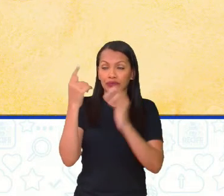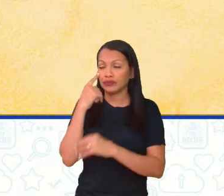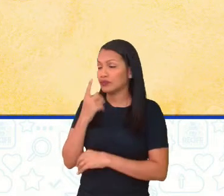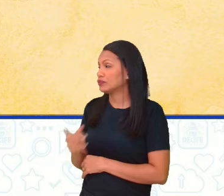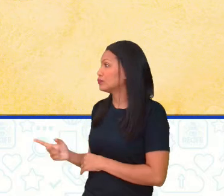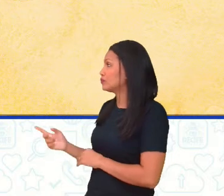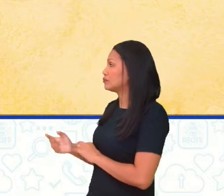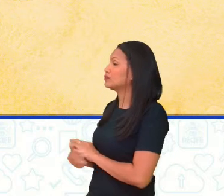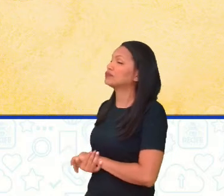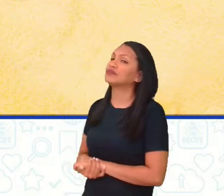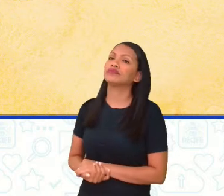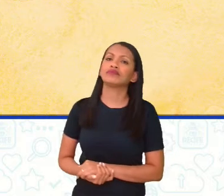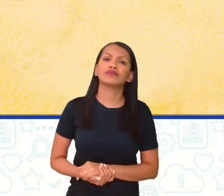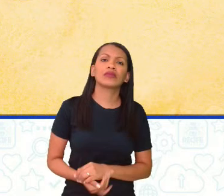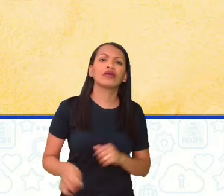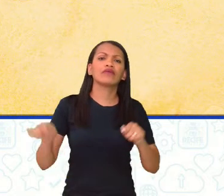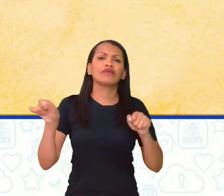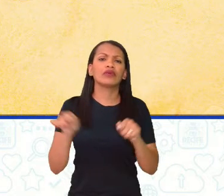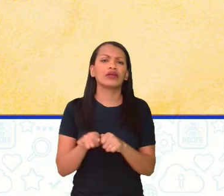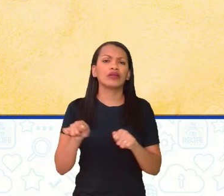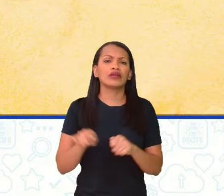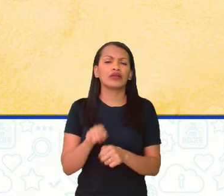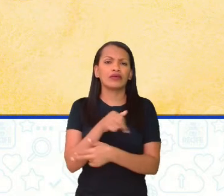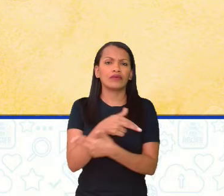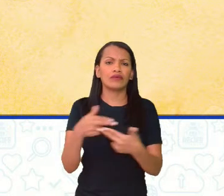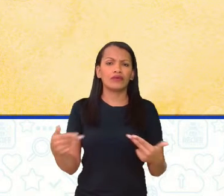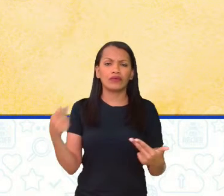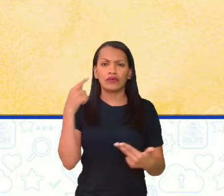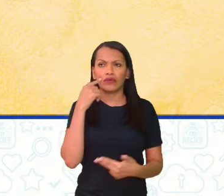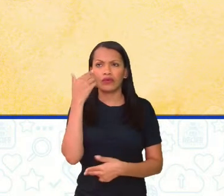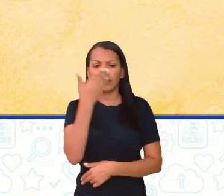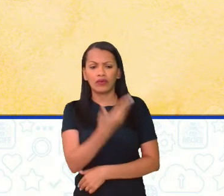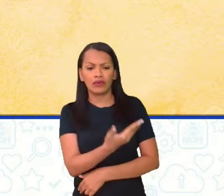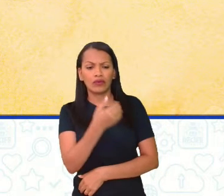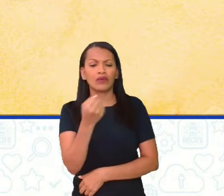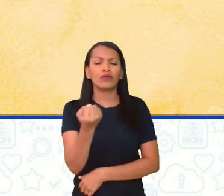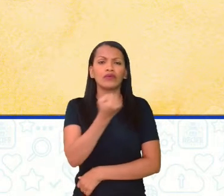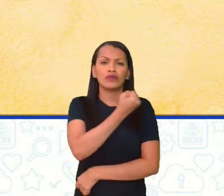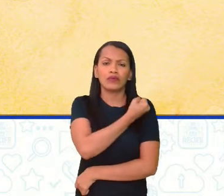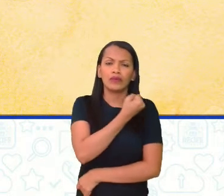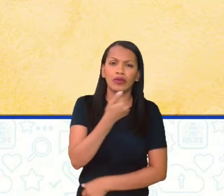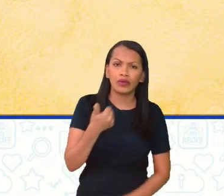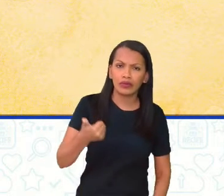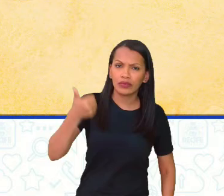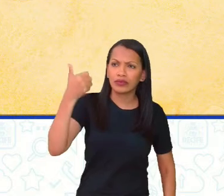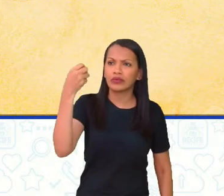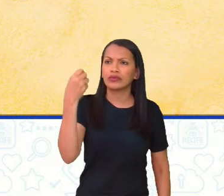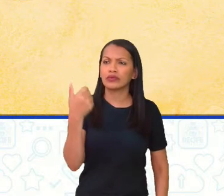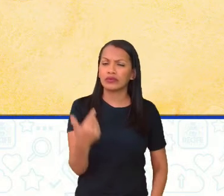ó, adotar medidas, né? Aqui do lado vocês estão vendo aí o número 13 com